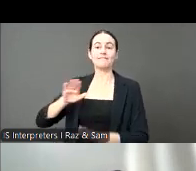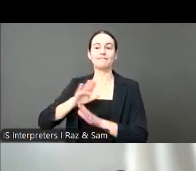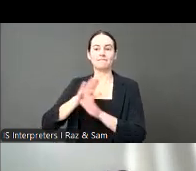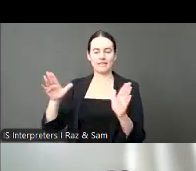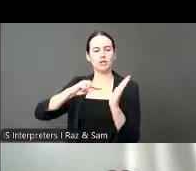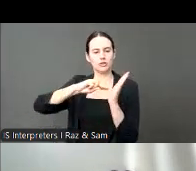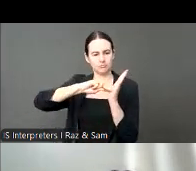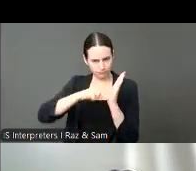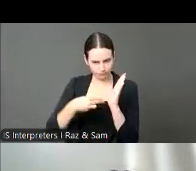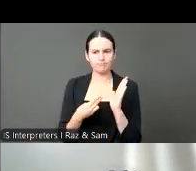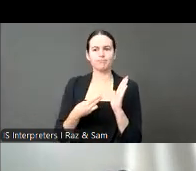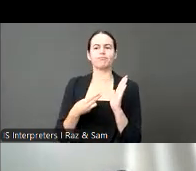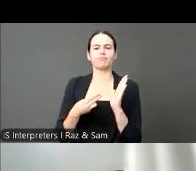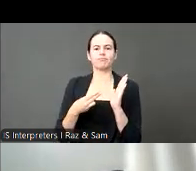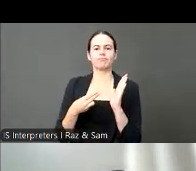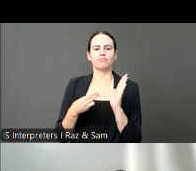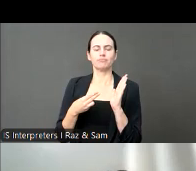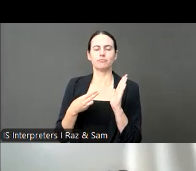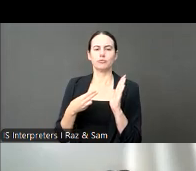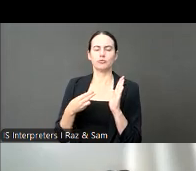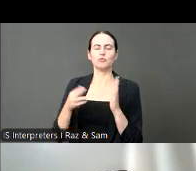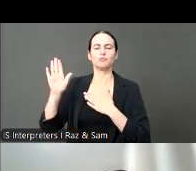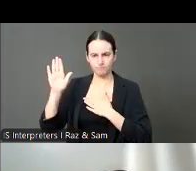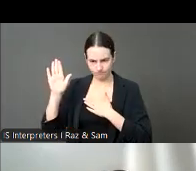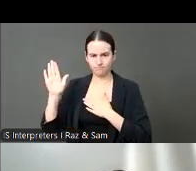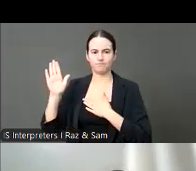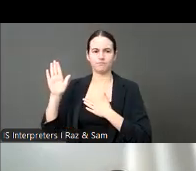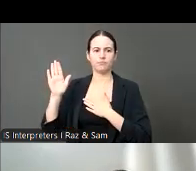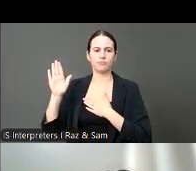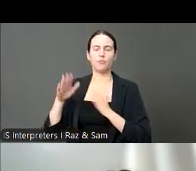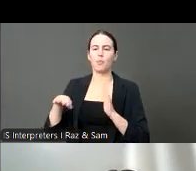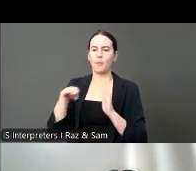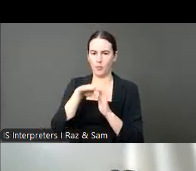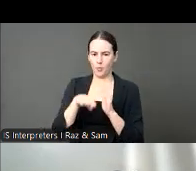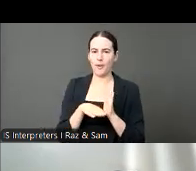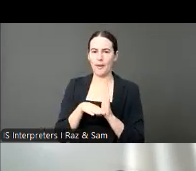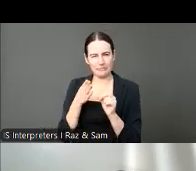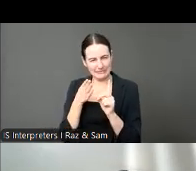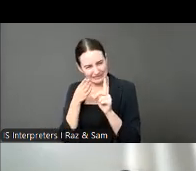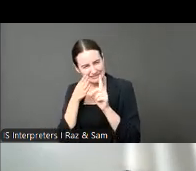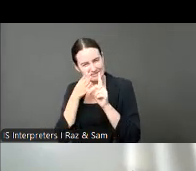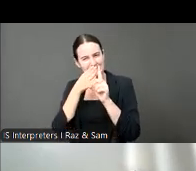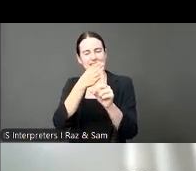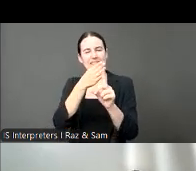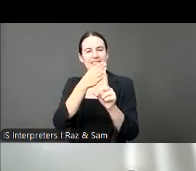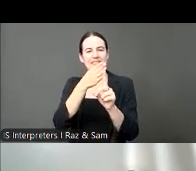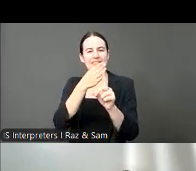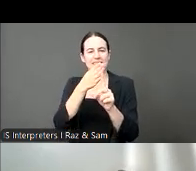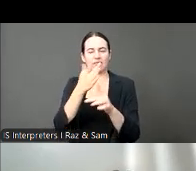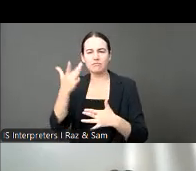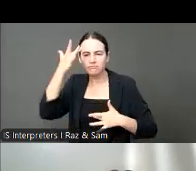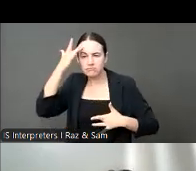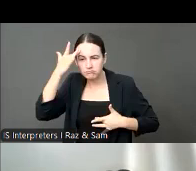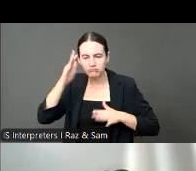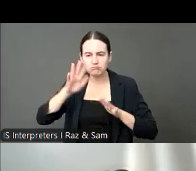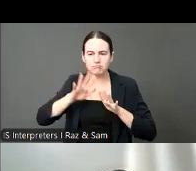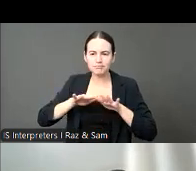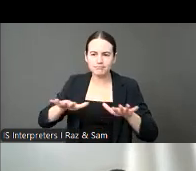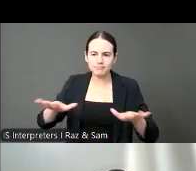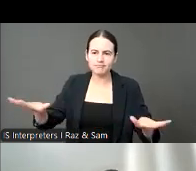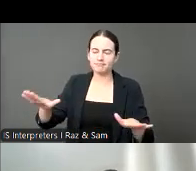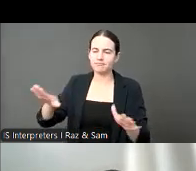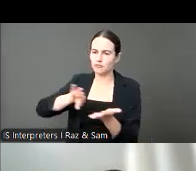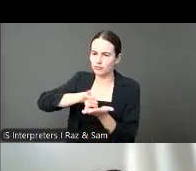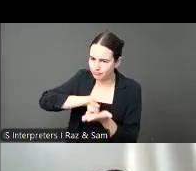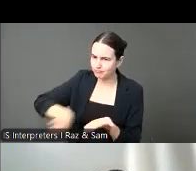CIEDS, que visa eliminar infecções e doenças determinadas e perpetuadas pela pobreza,